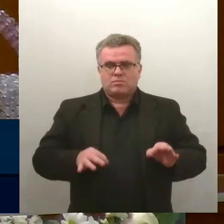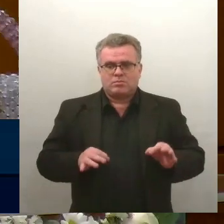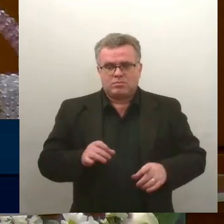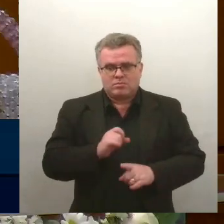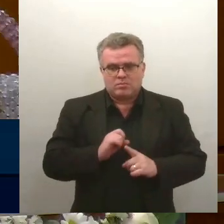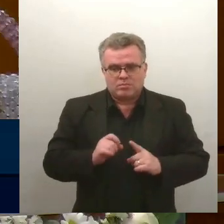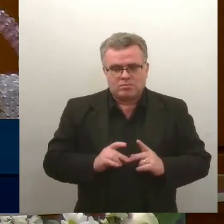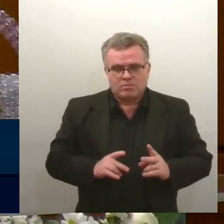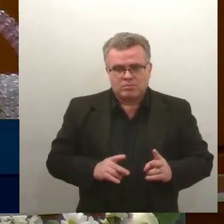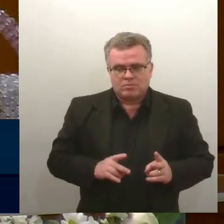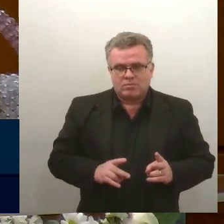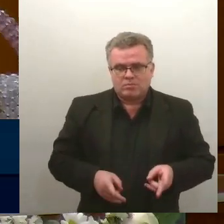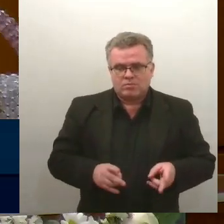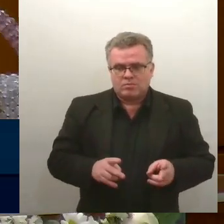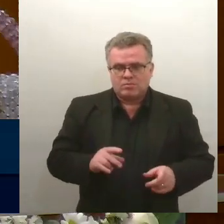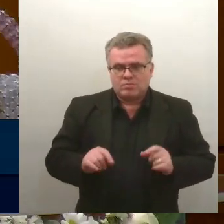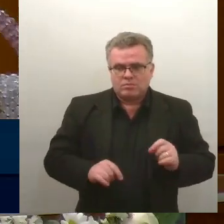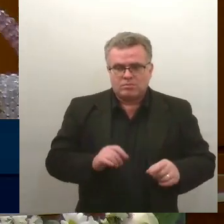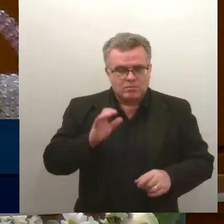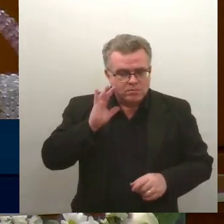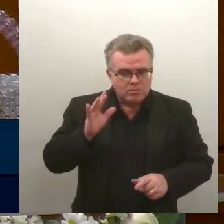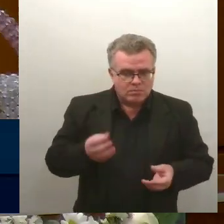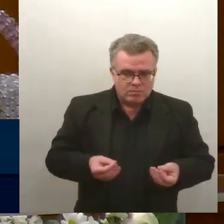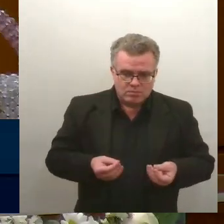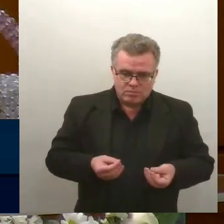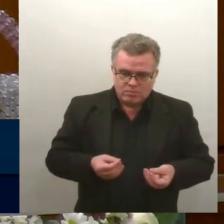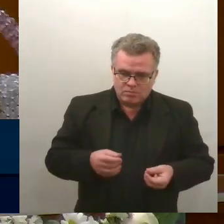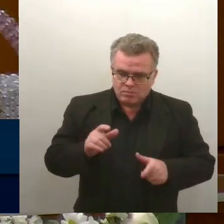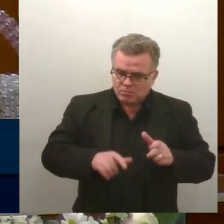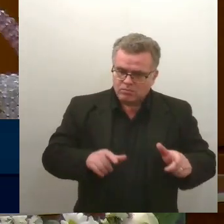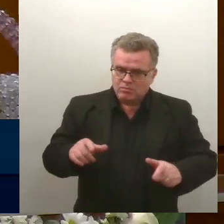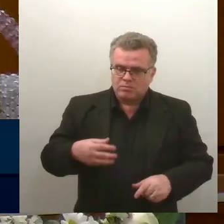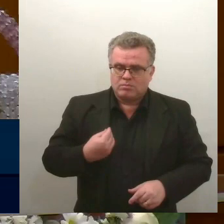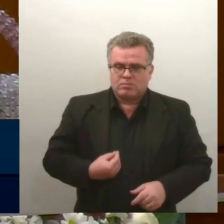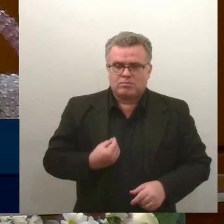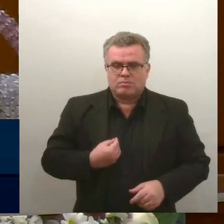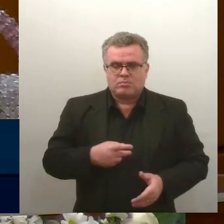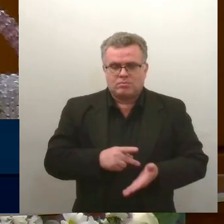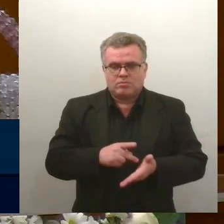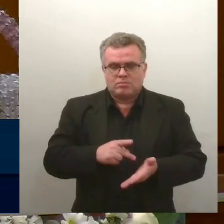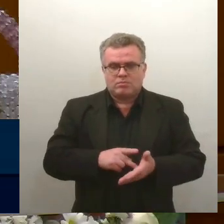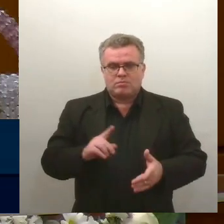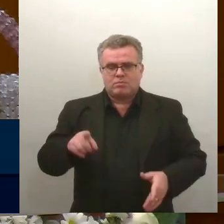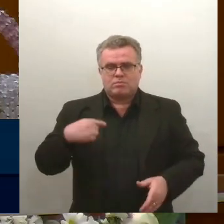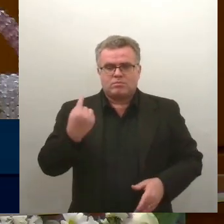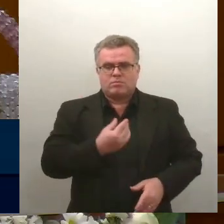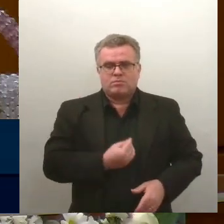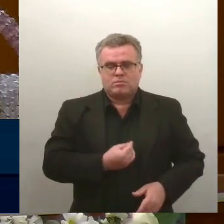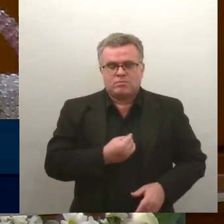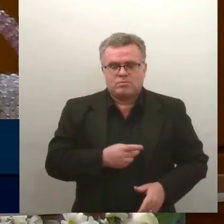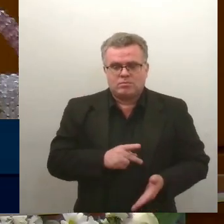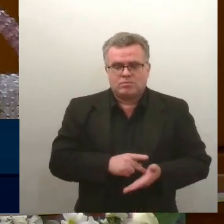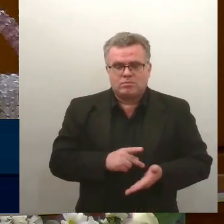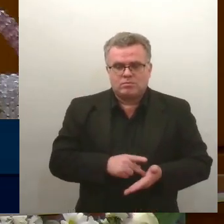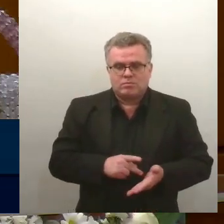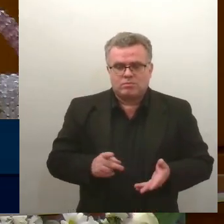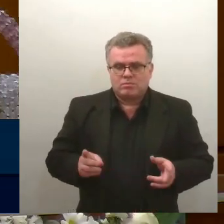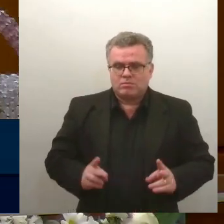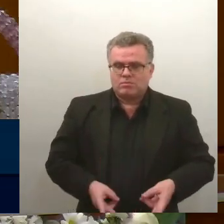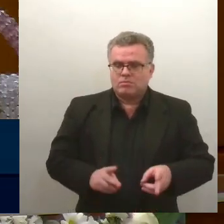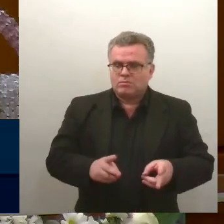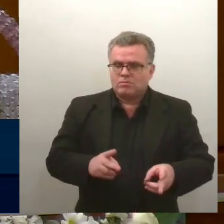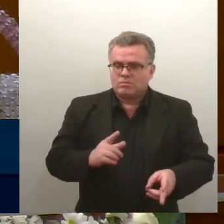ser o anseio, né, de todas e todos nós que fazemos o parlamento e que também dos profissionais